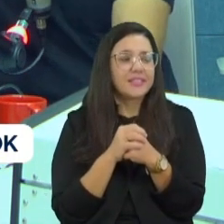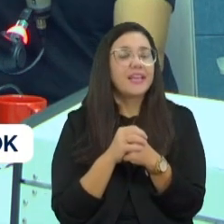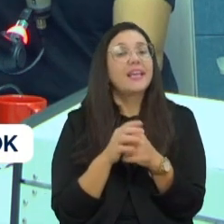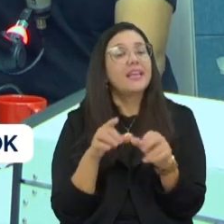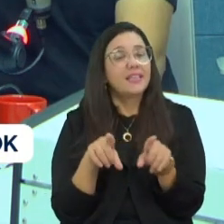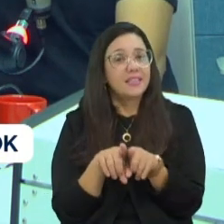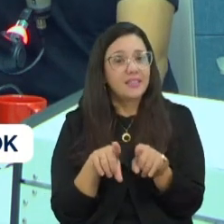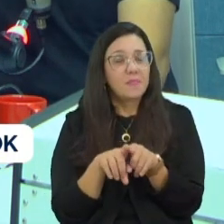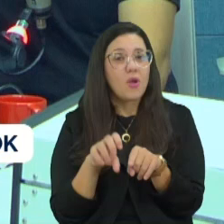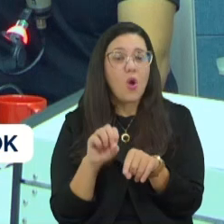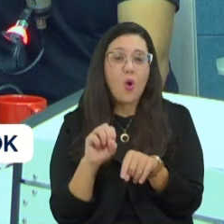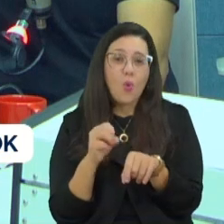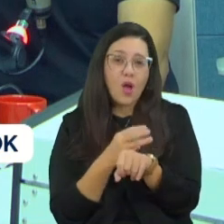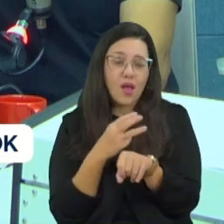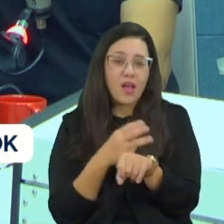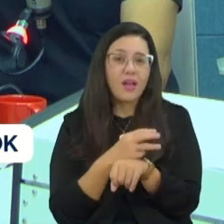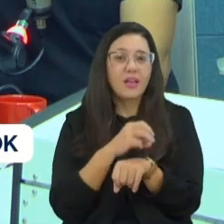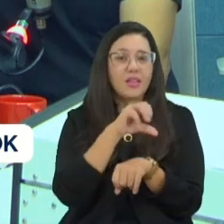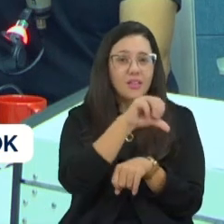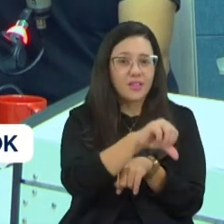17-3405-9999-RAMAL-913, ou pelo WhatsApp